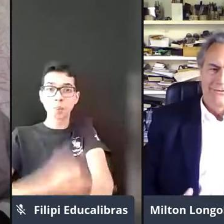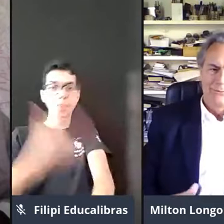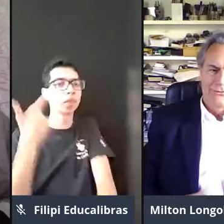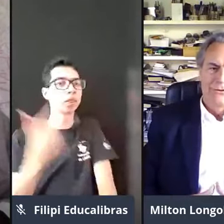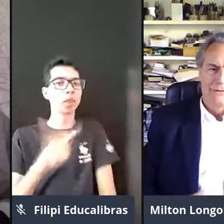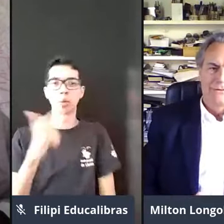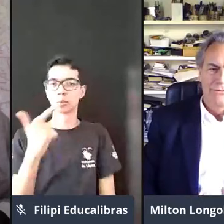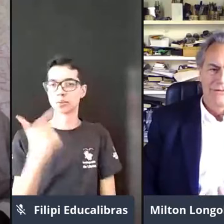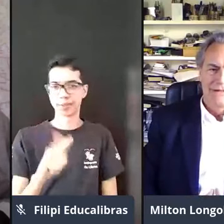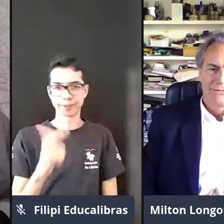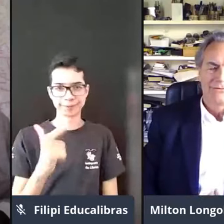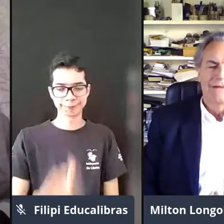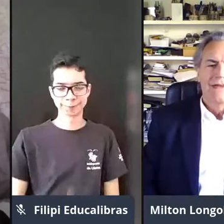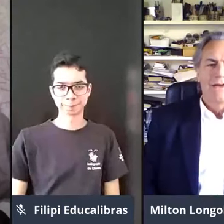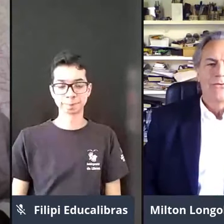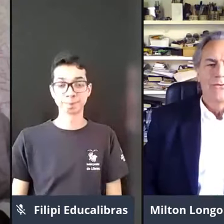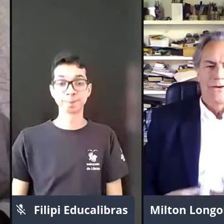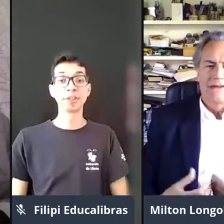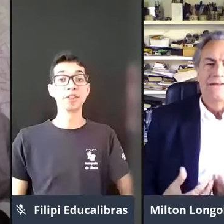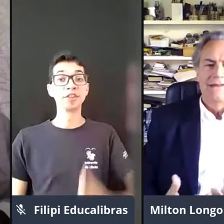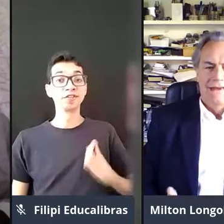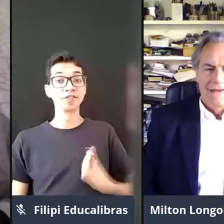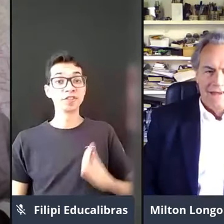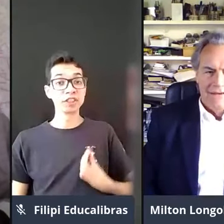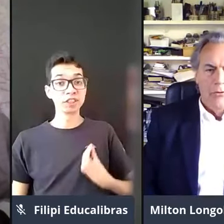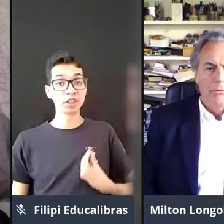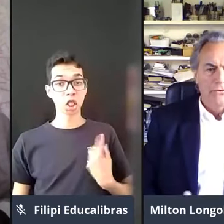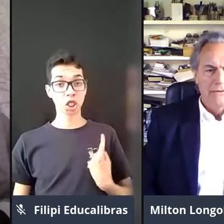né, que somos nós, longevos, com